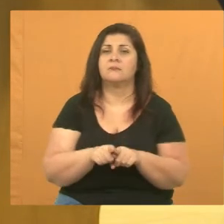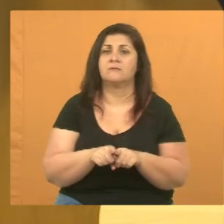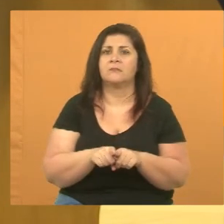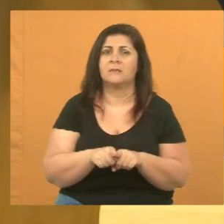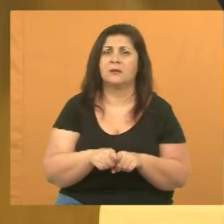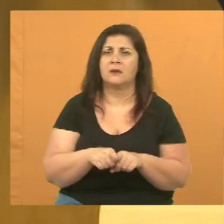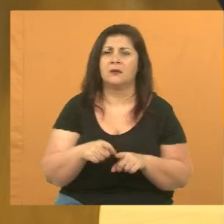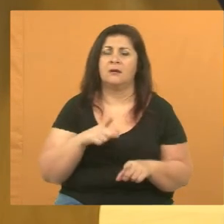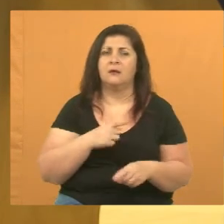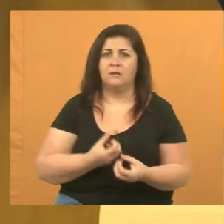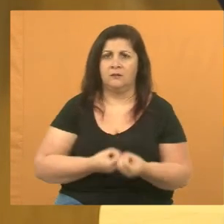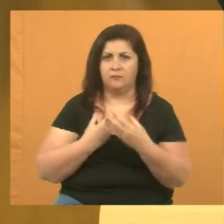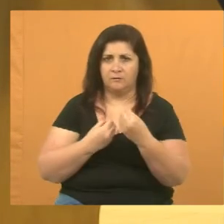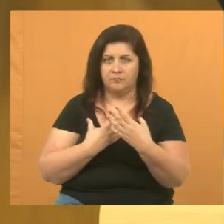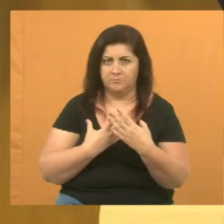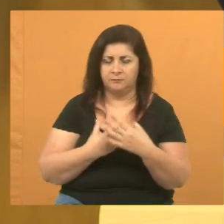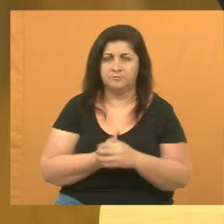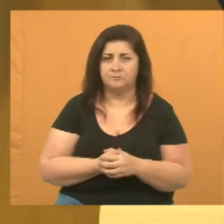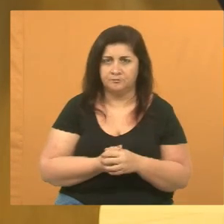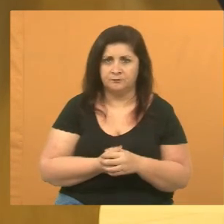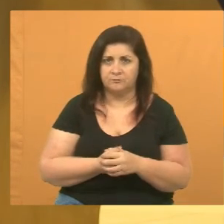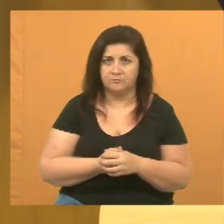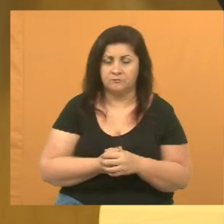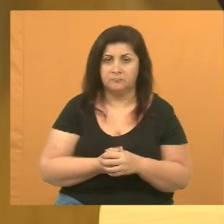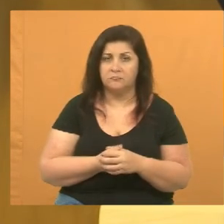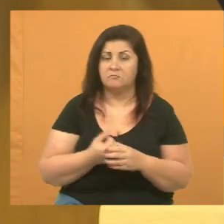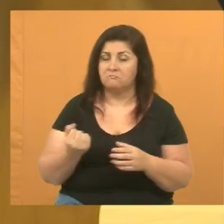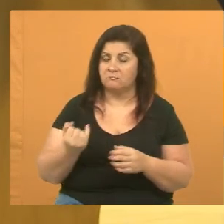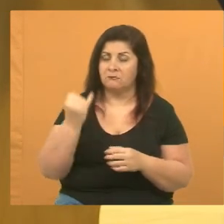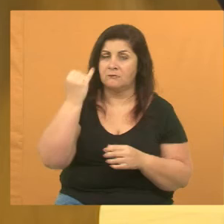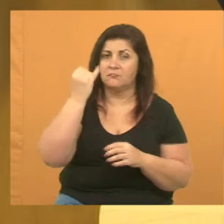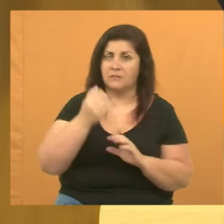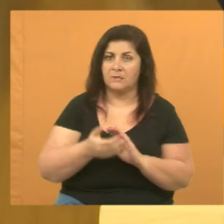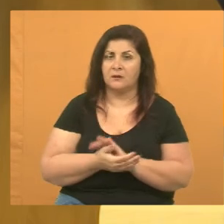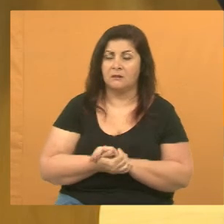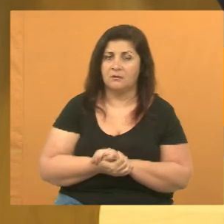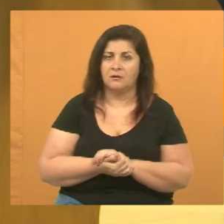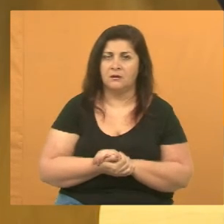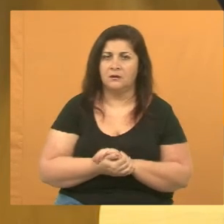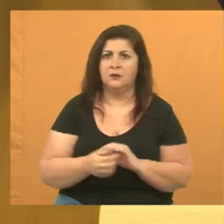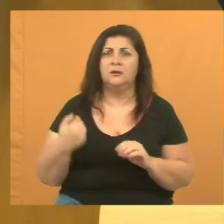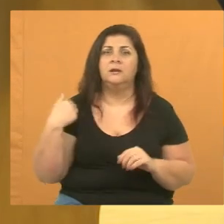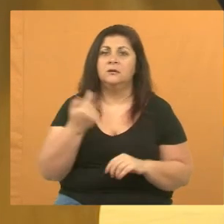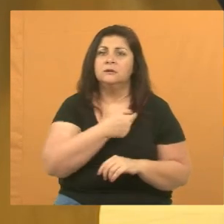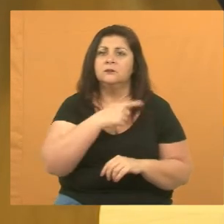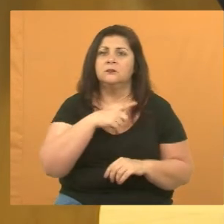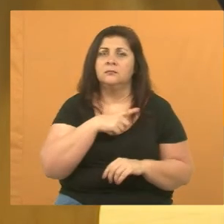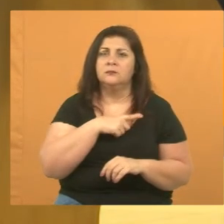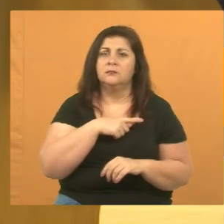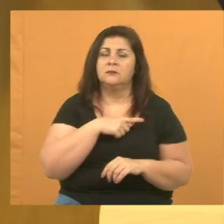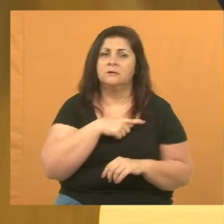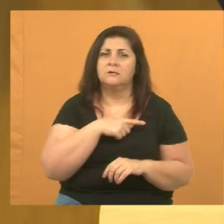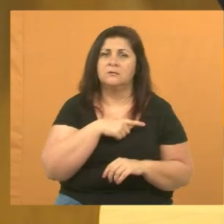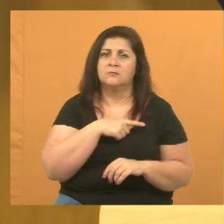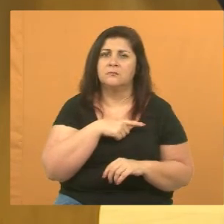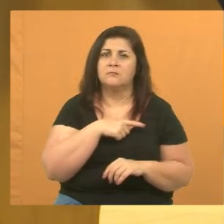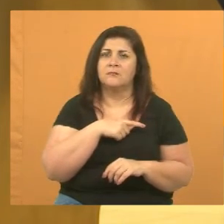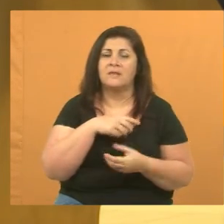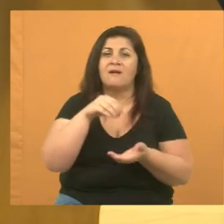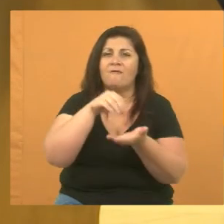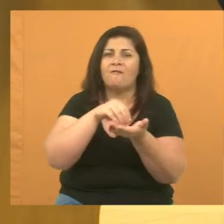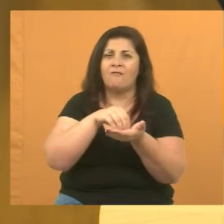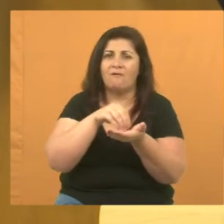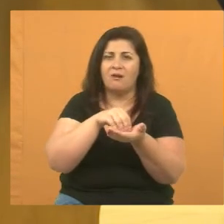temos um dado extremamente impressionante ainda no nosso município, que nós temos um déficit habitacional